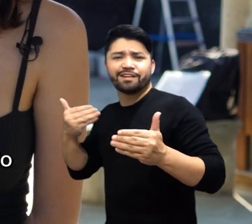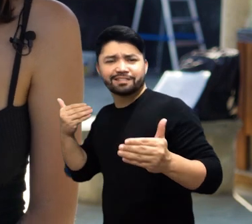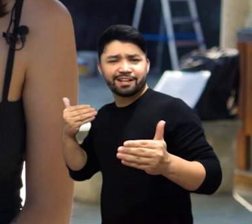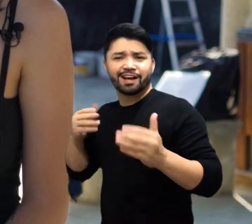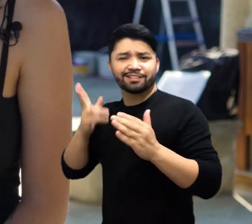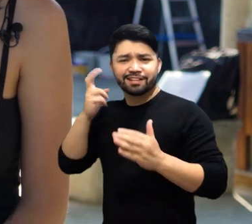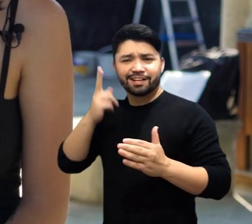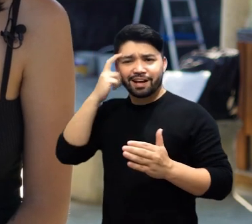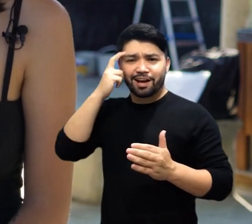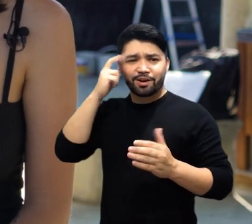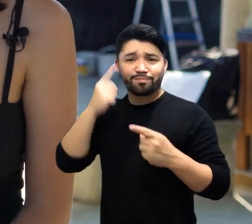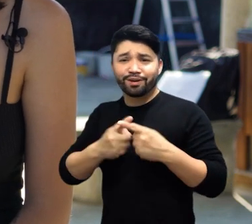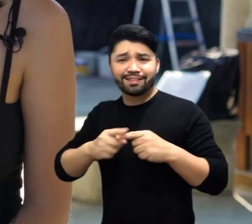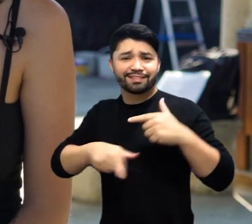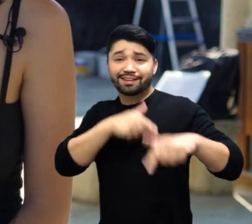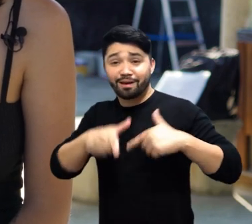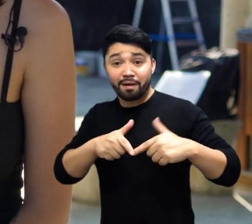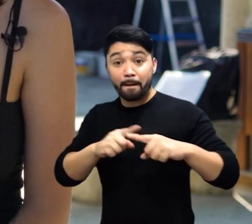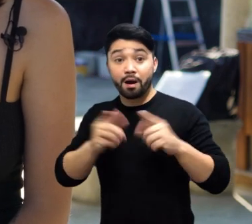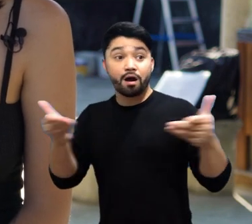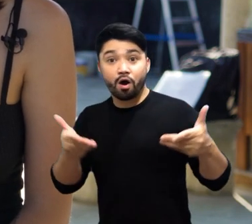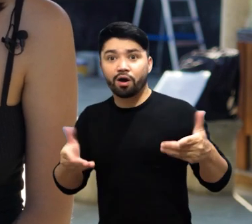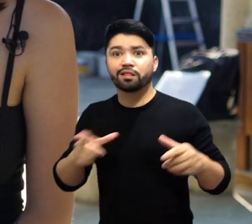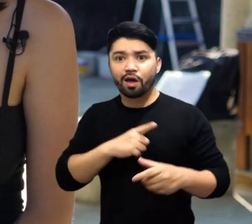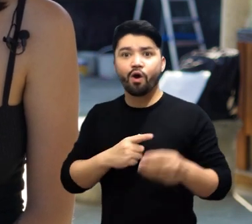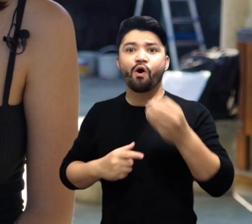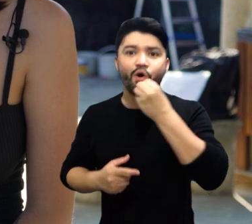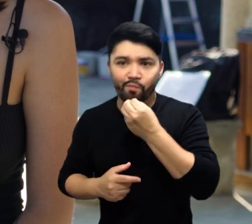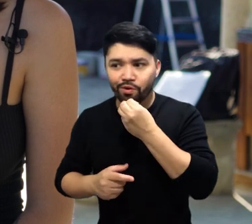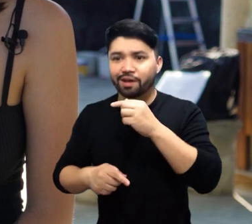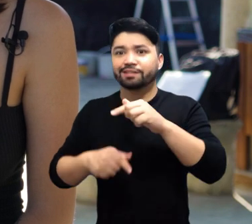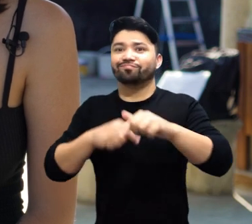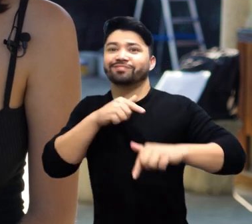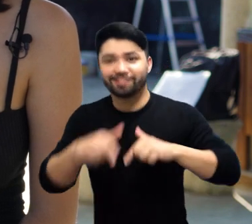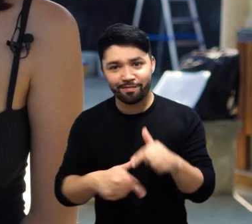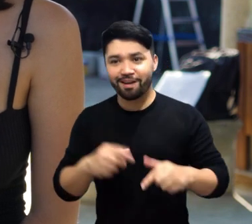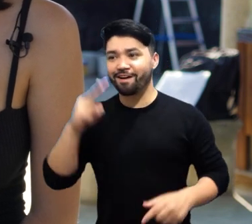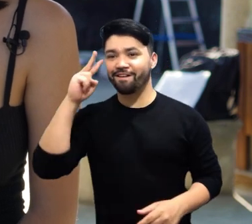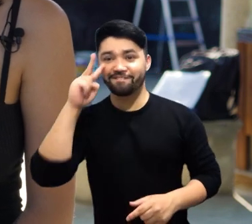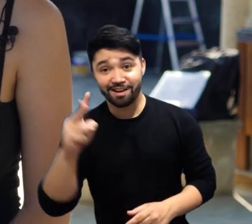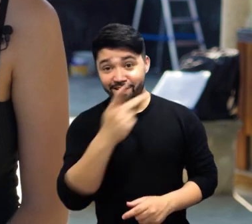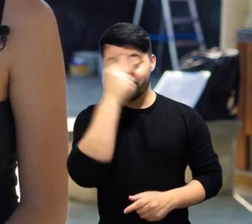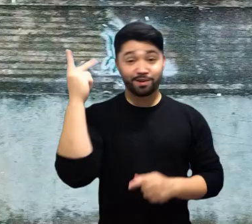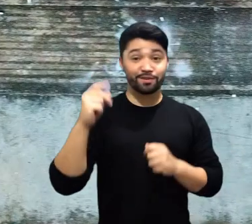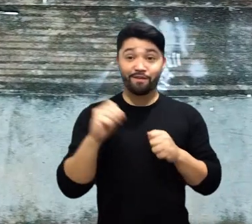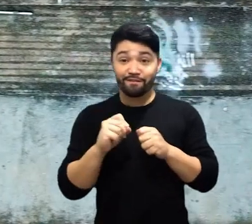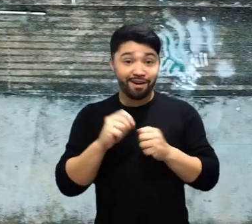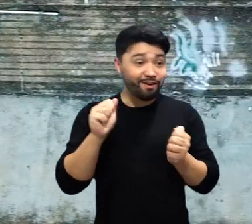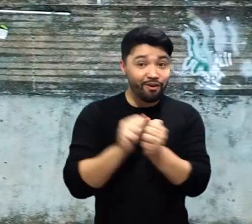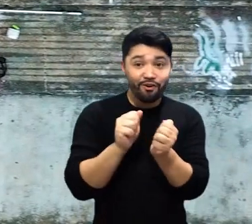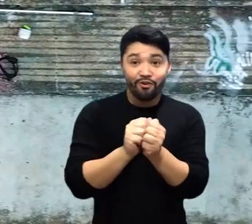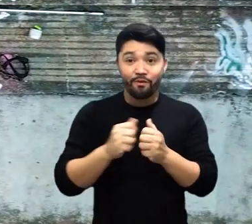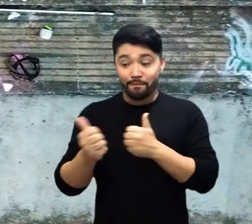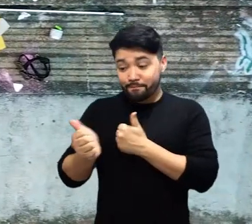trabalho. Então ter essas oportunidades, estar trabalhando com isso e estar vendo as pessoas trabalhando junto de